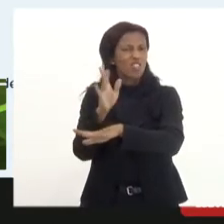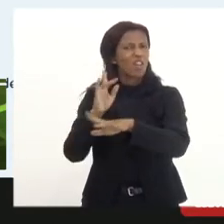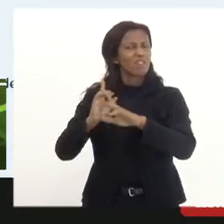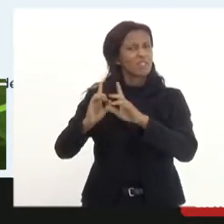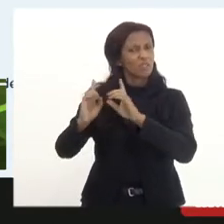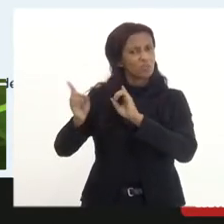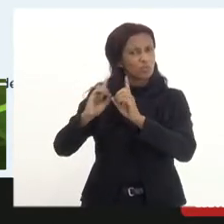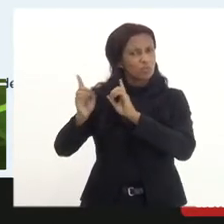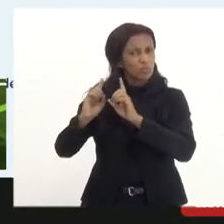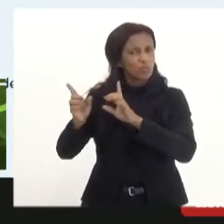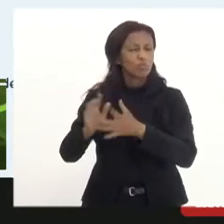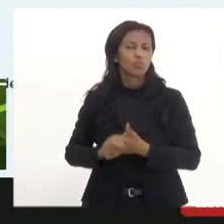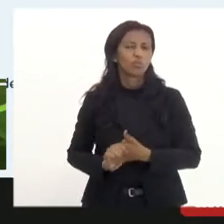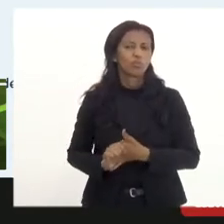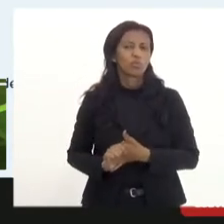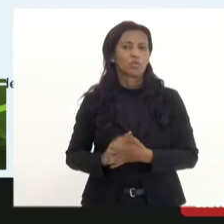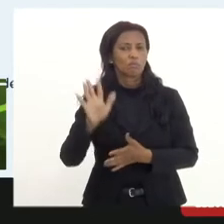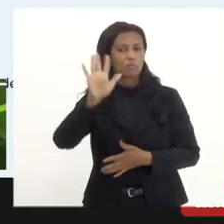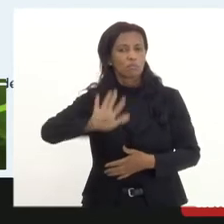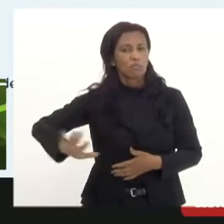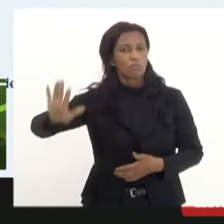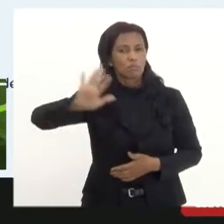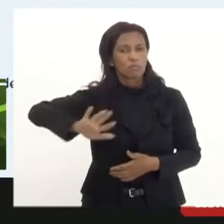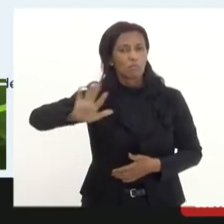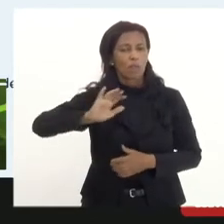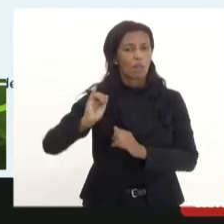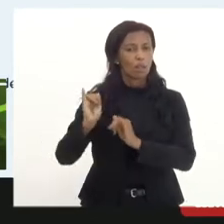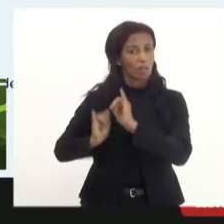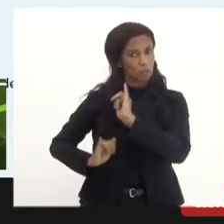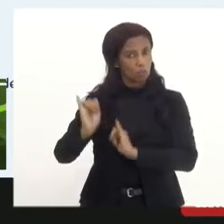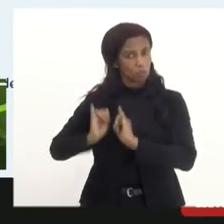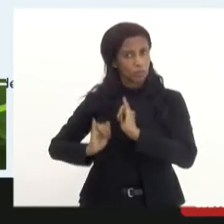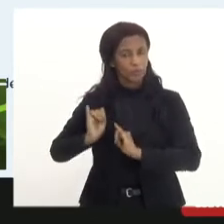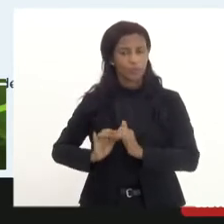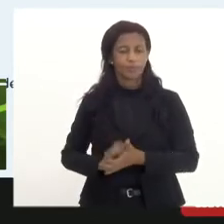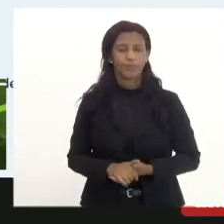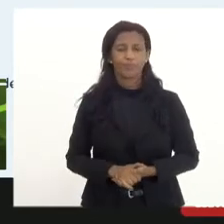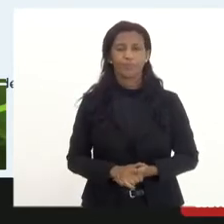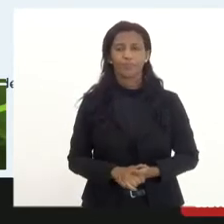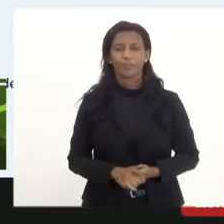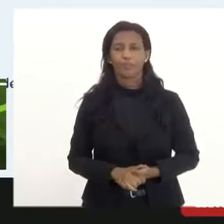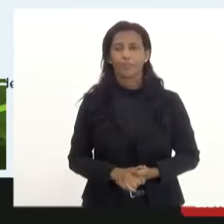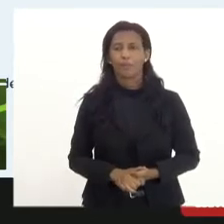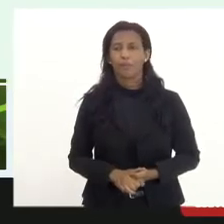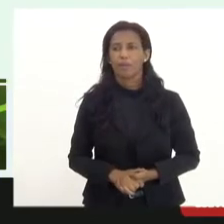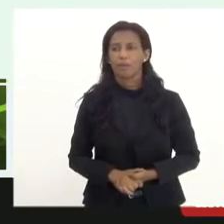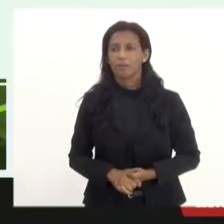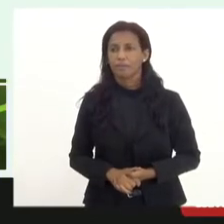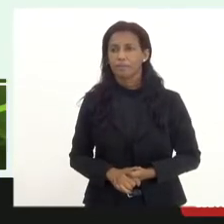amplamente no cenário da indústria. Próximo slide, Thiago, por favor.